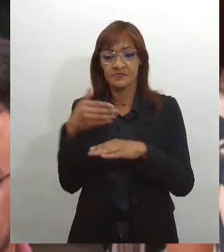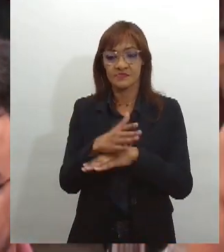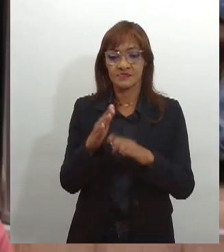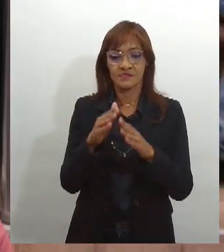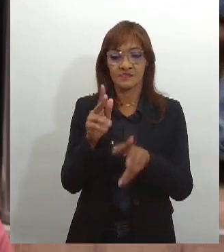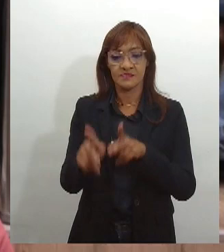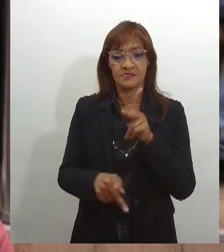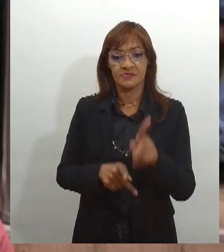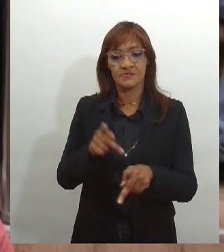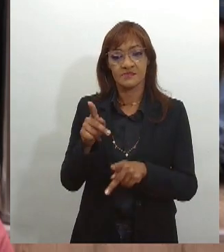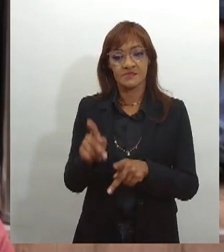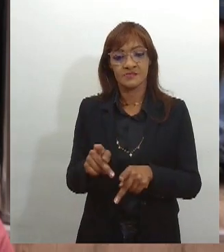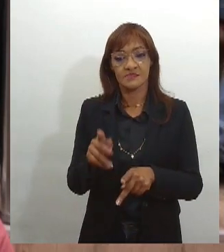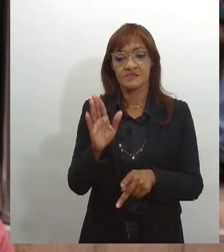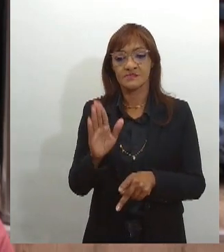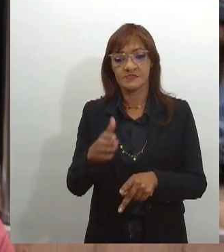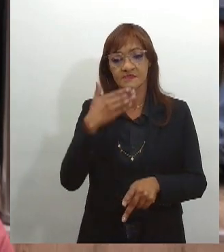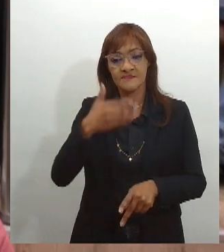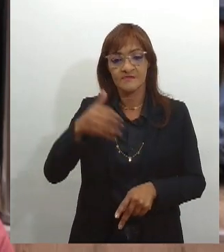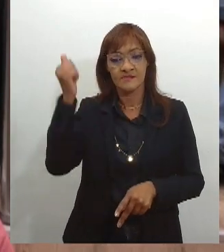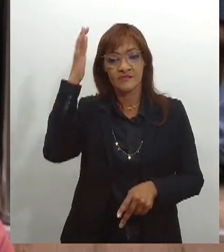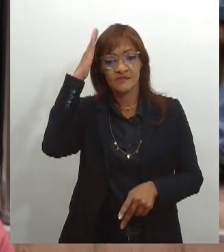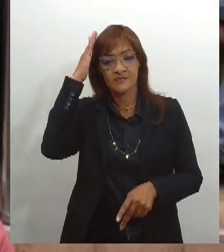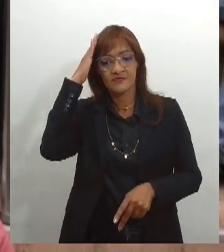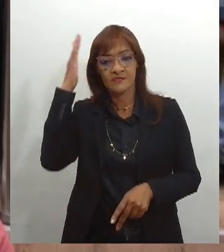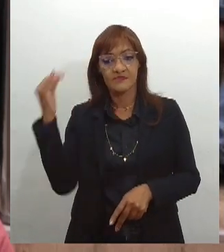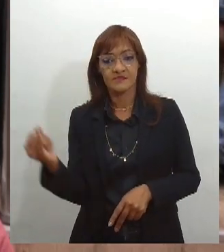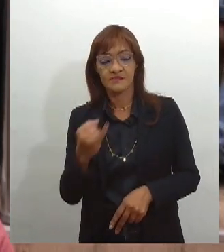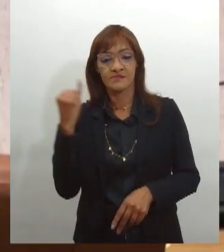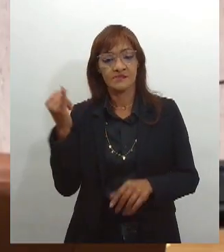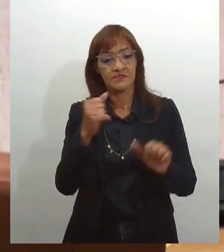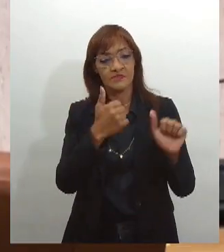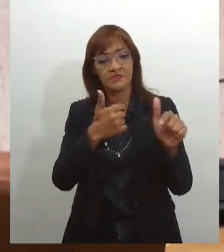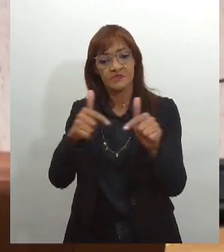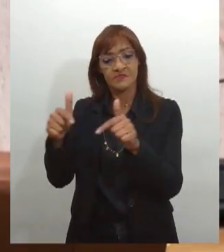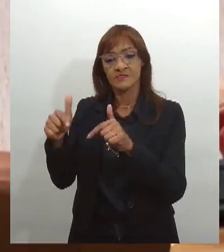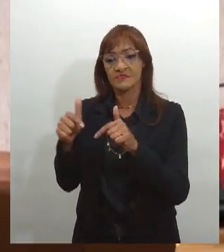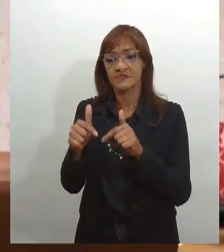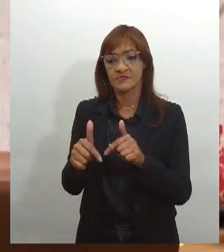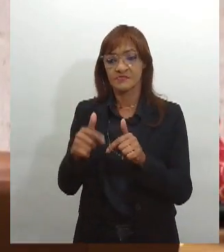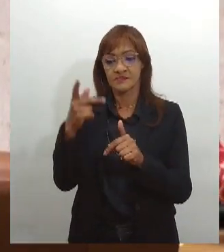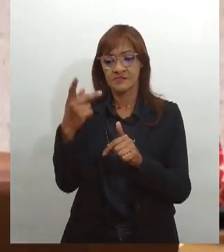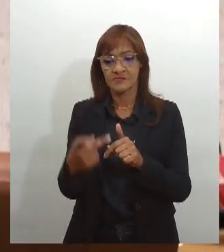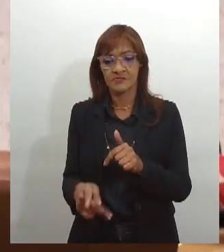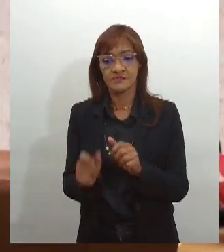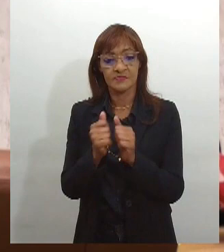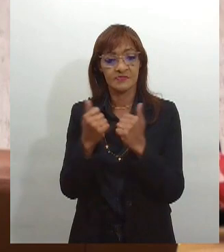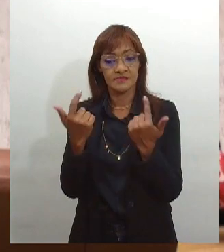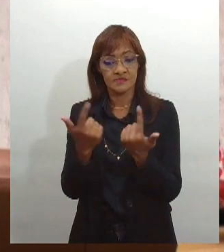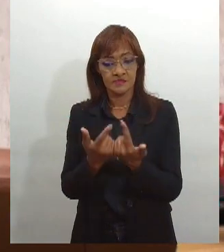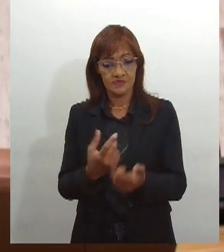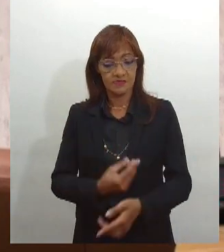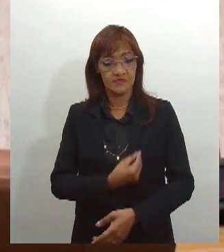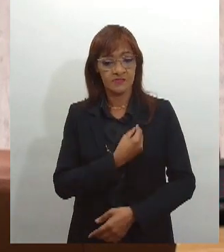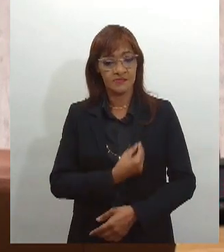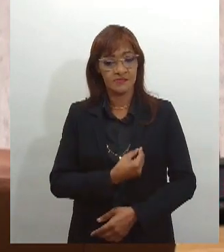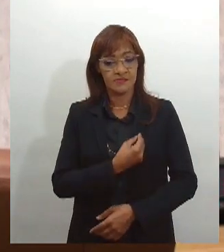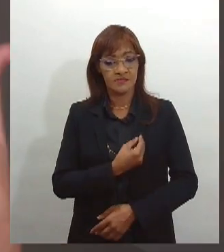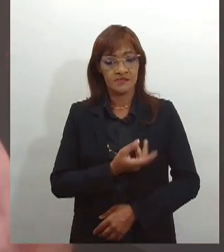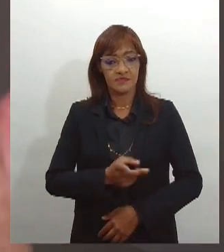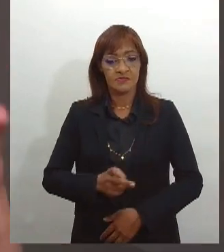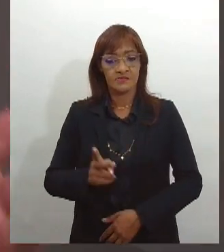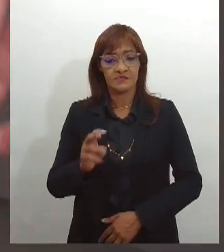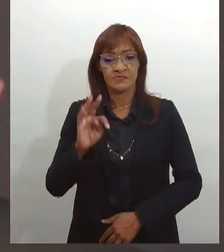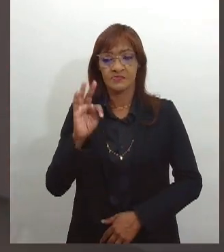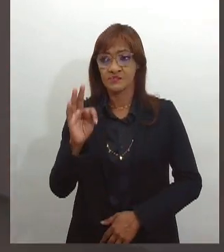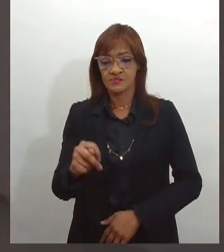entender melhor a importância do trabalho do Legislativo Estadual na vida e cotidiano de todos os sergipanos.